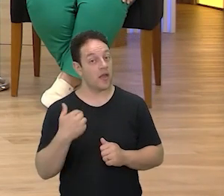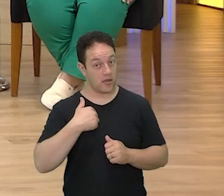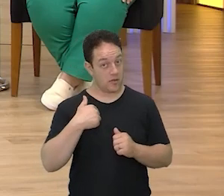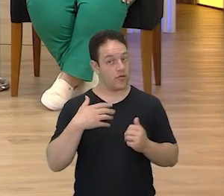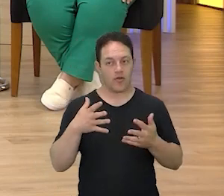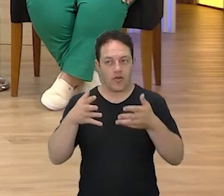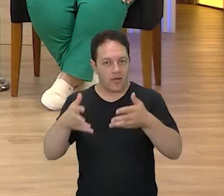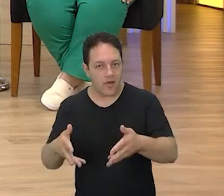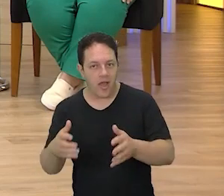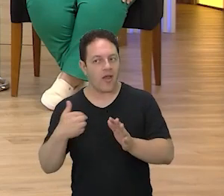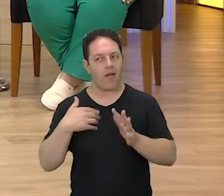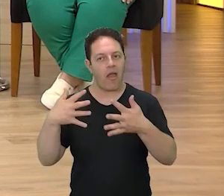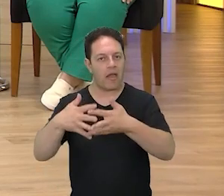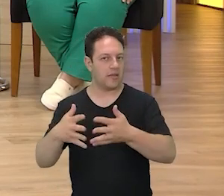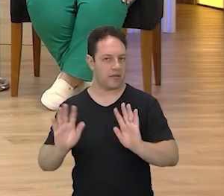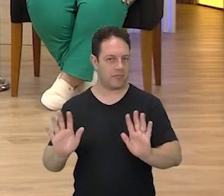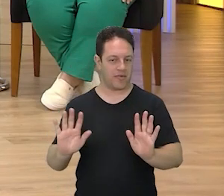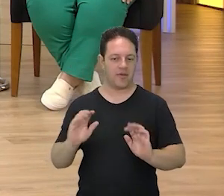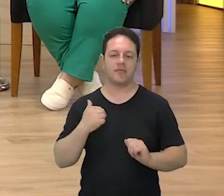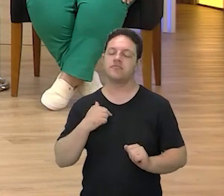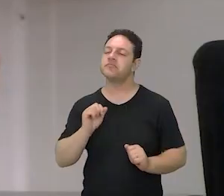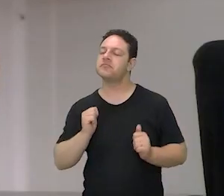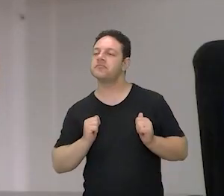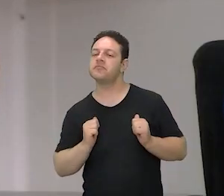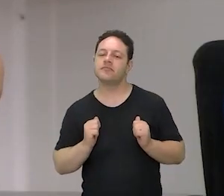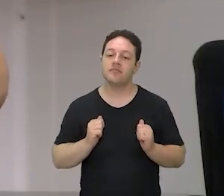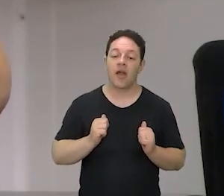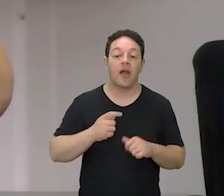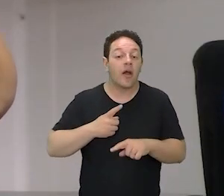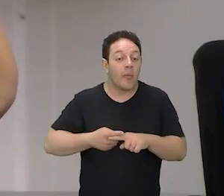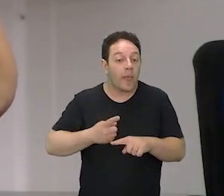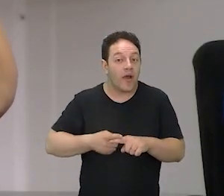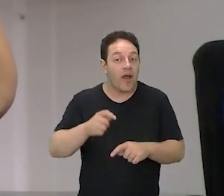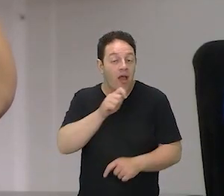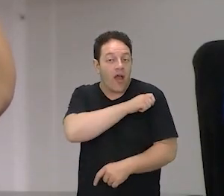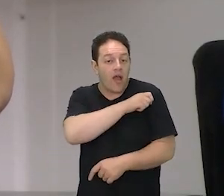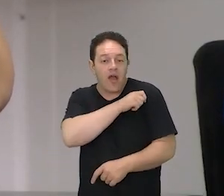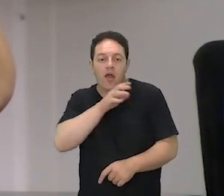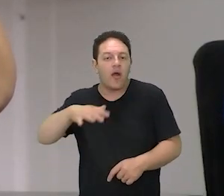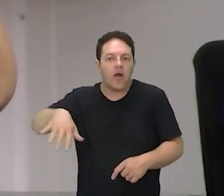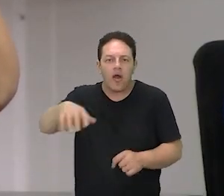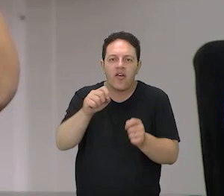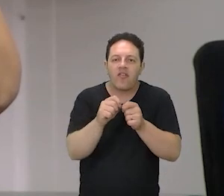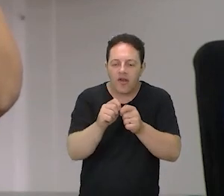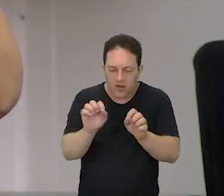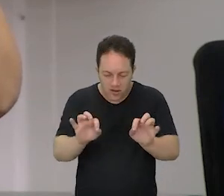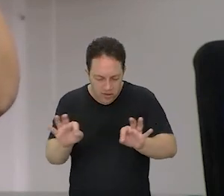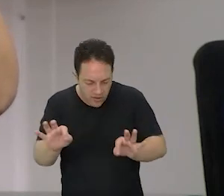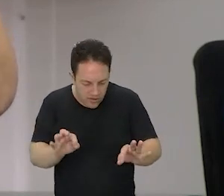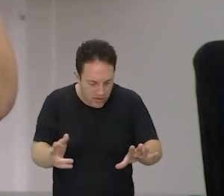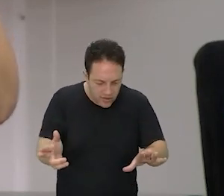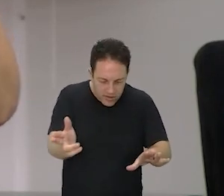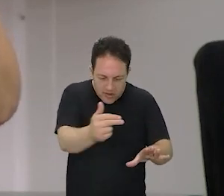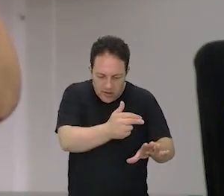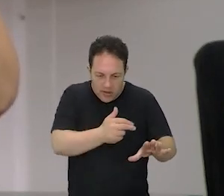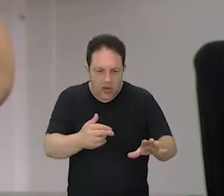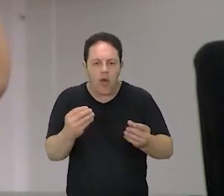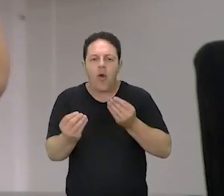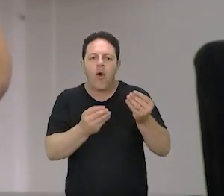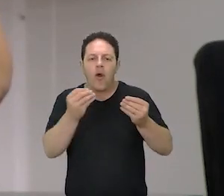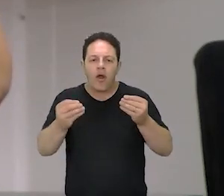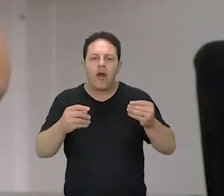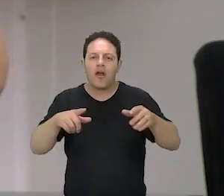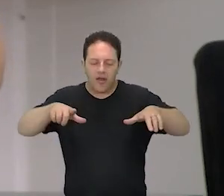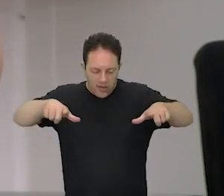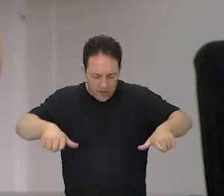cheguei, eu não queria nem atrapalhar, porque os alunos estavam ali desenhando a planta baixa, ali